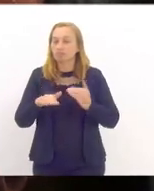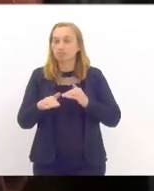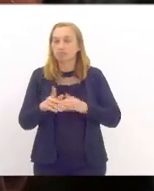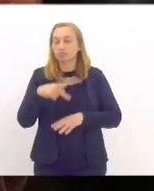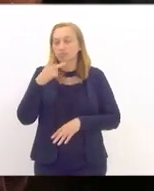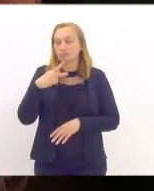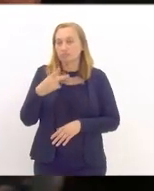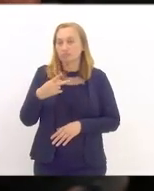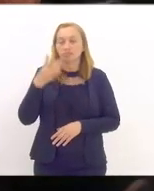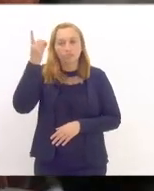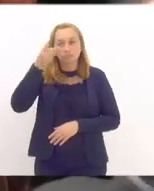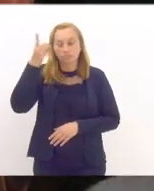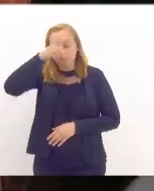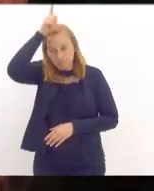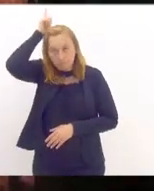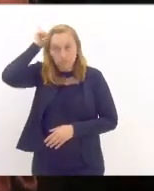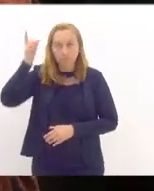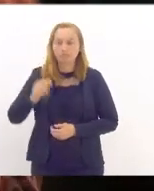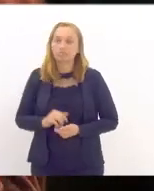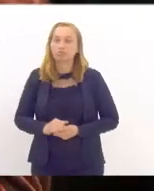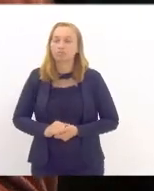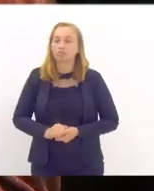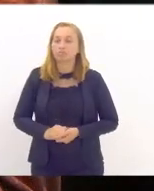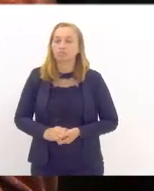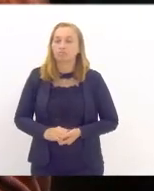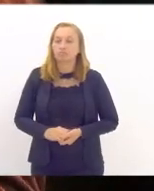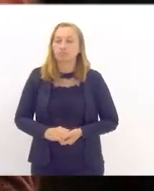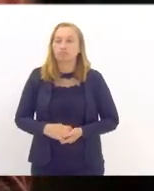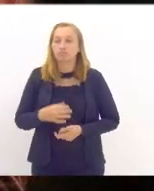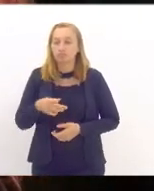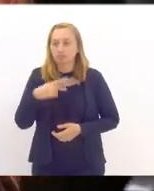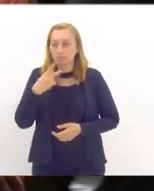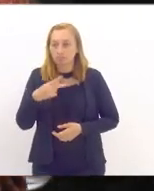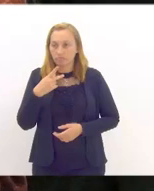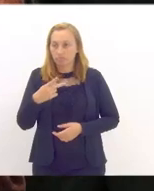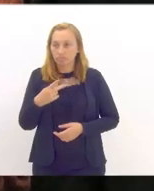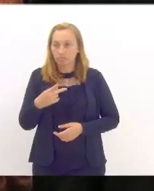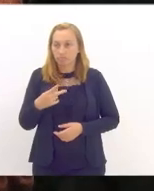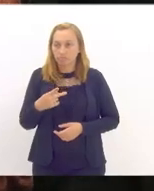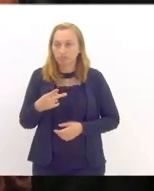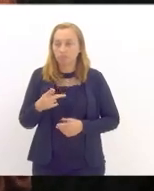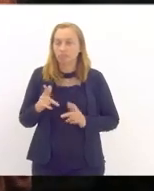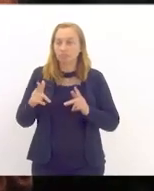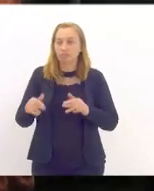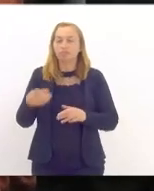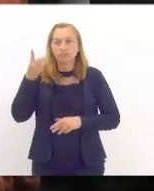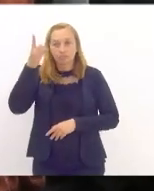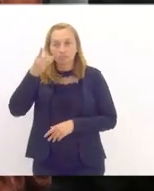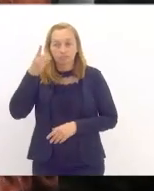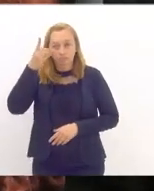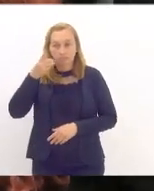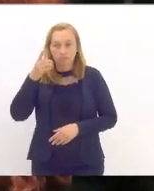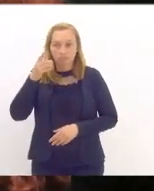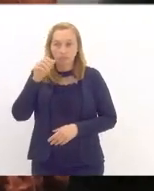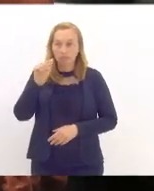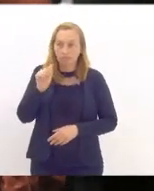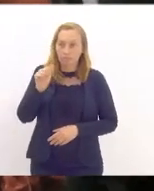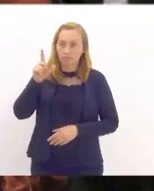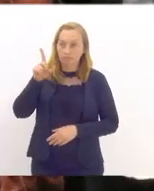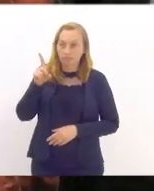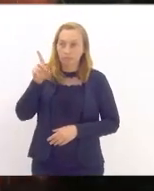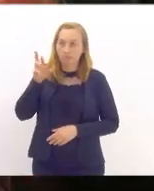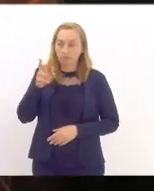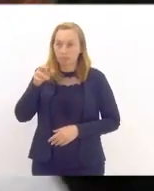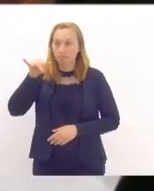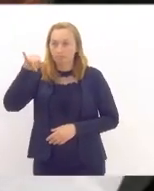muito embora eu faço faço as minhas as palavras de Deputado Adriana Baltazar sem qualquer tipo de polêmica Nossa